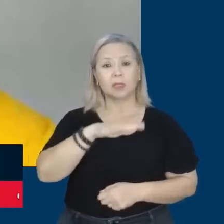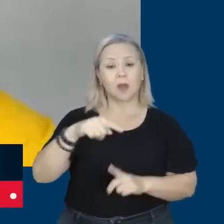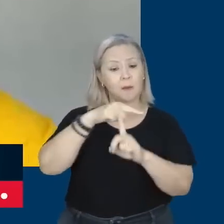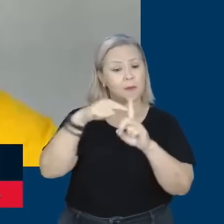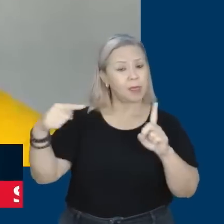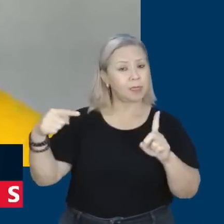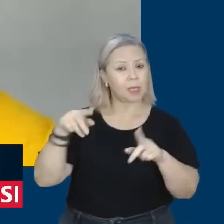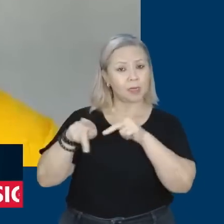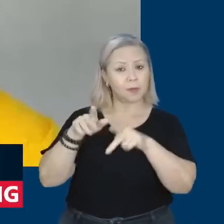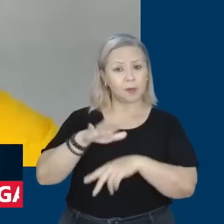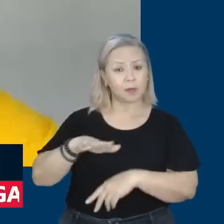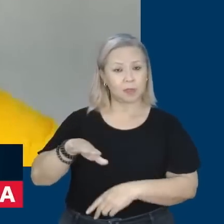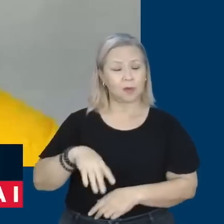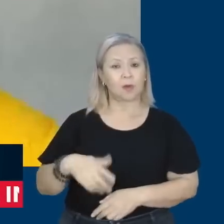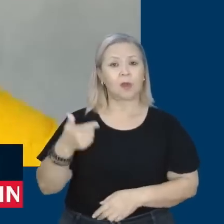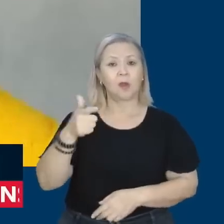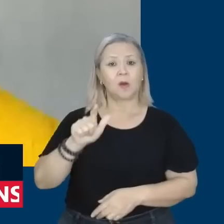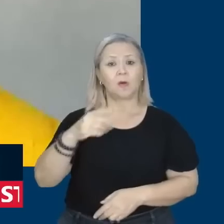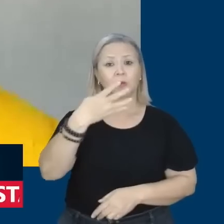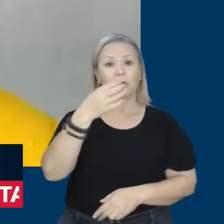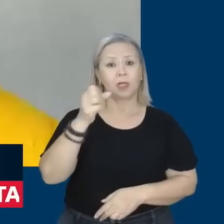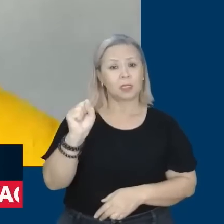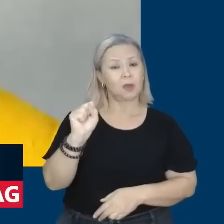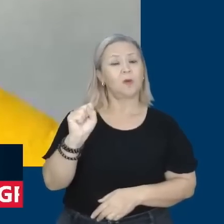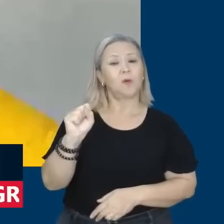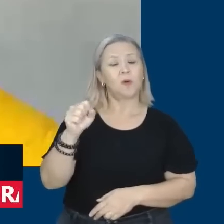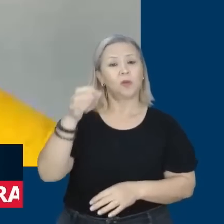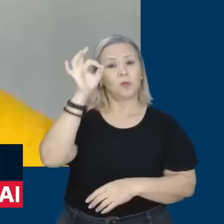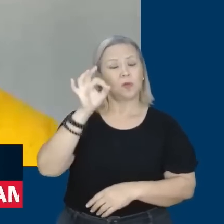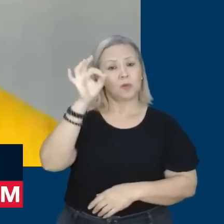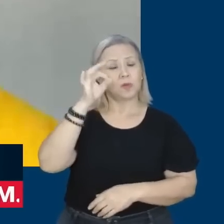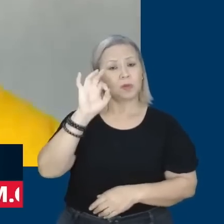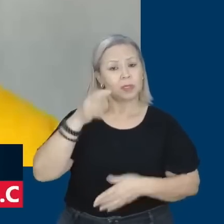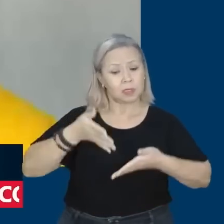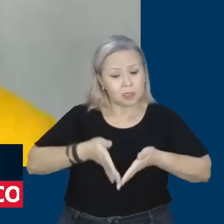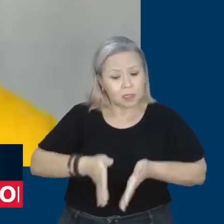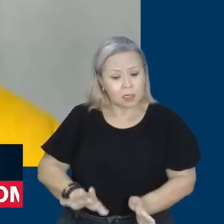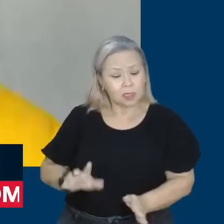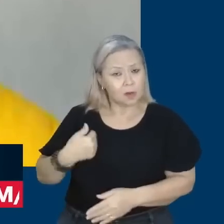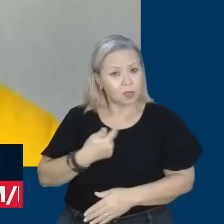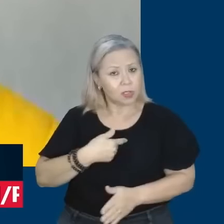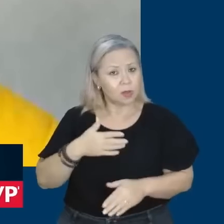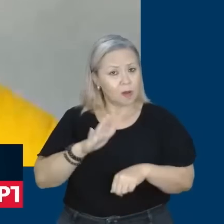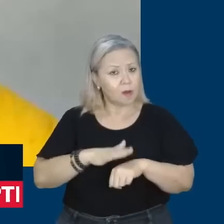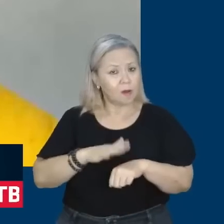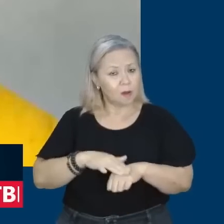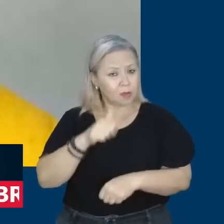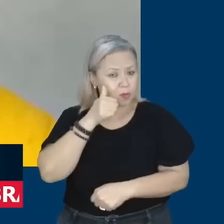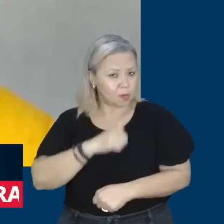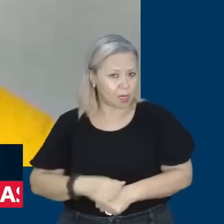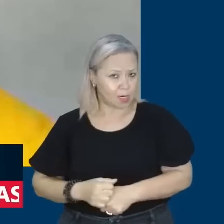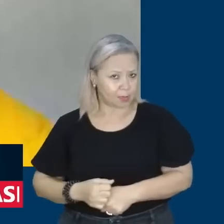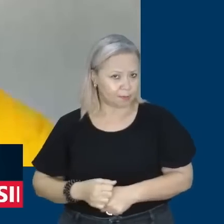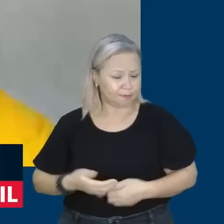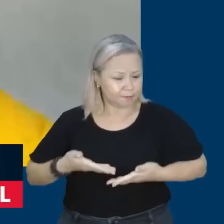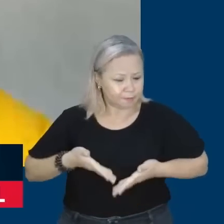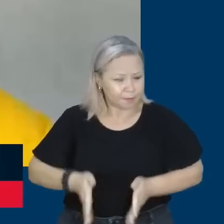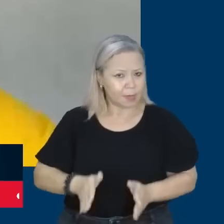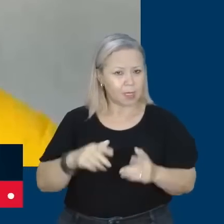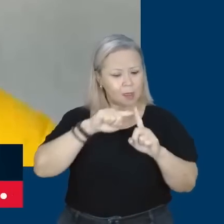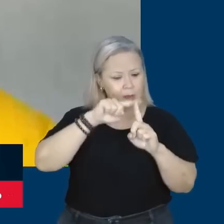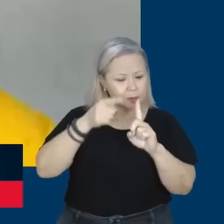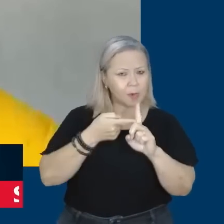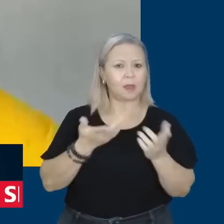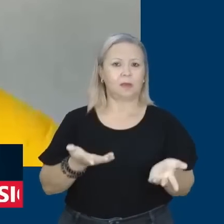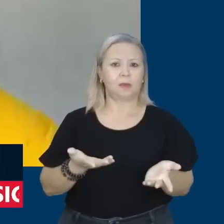outros 48% nasceu do nosso ventre, das nossas barrigas, a gente gerou. E mesmo assim, Amanda, a gente ainda